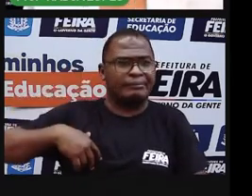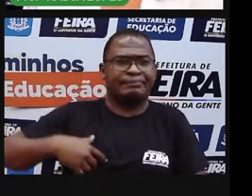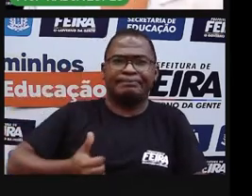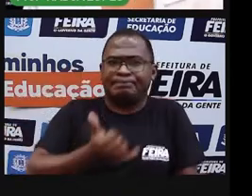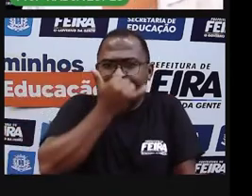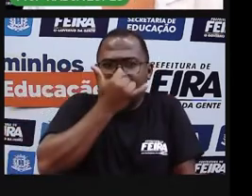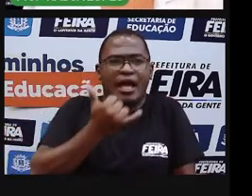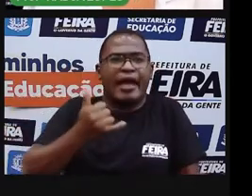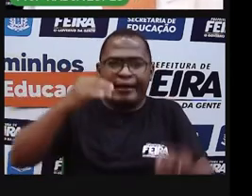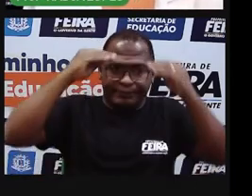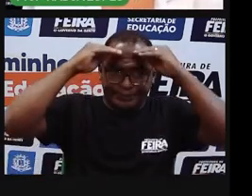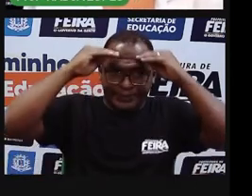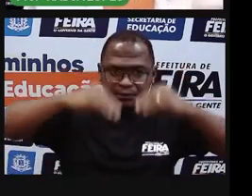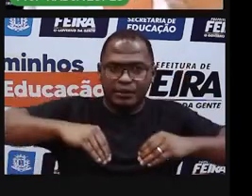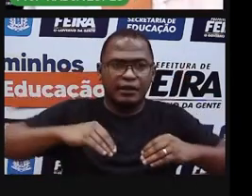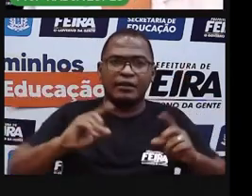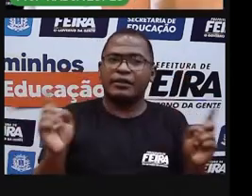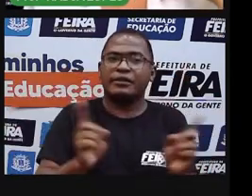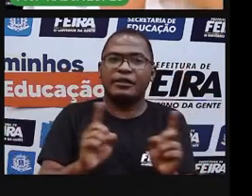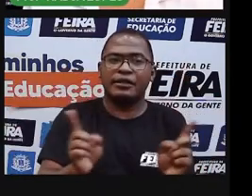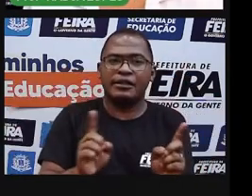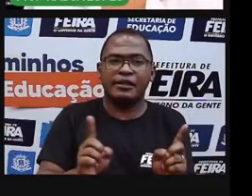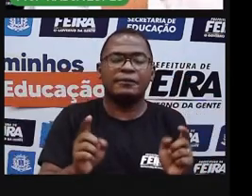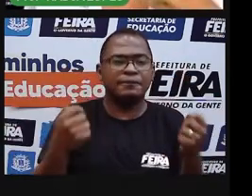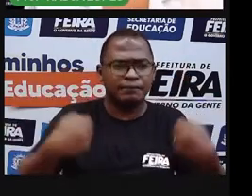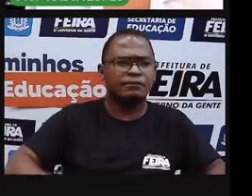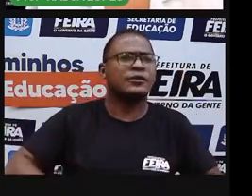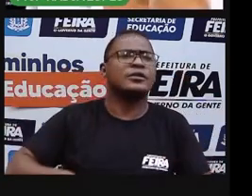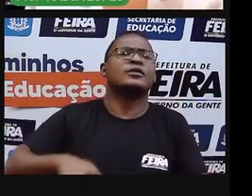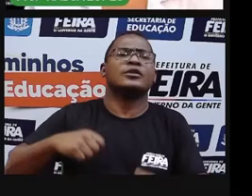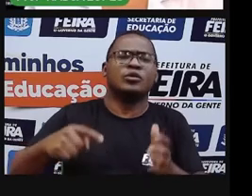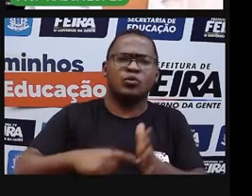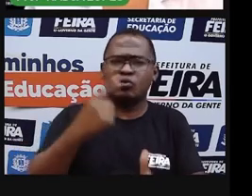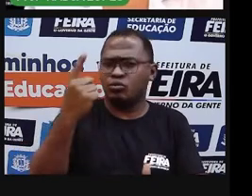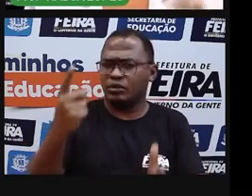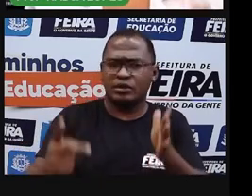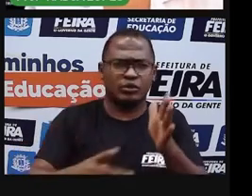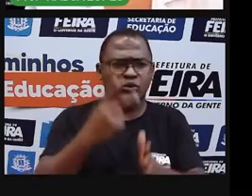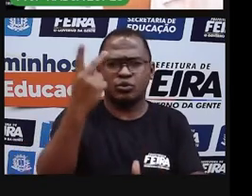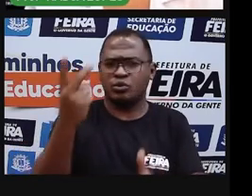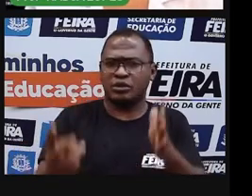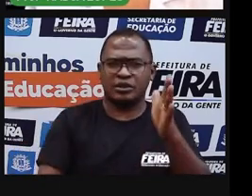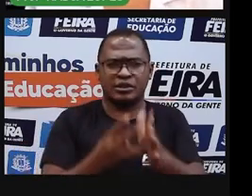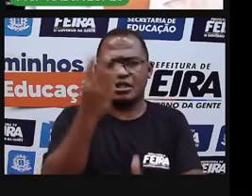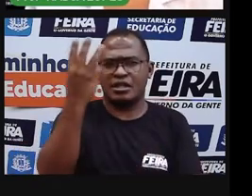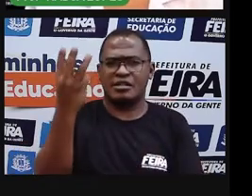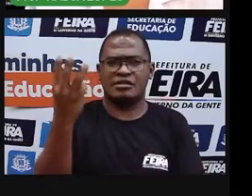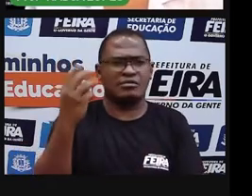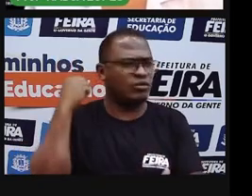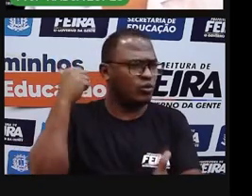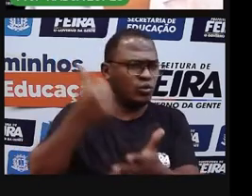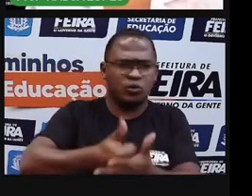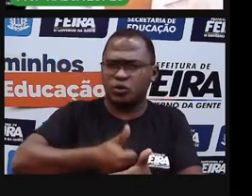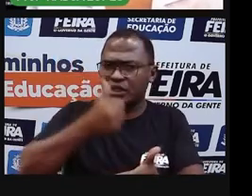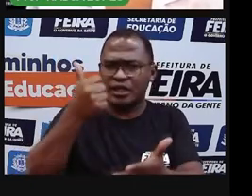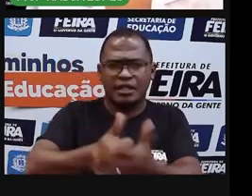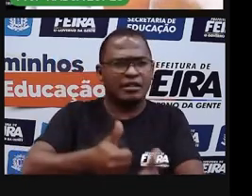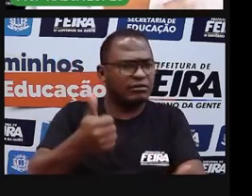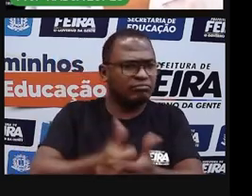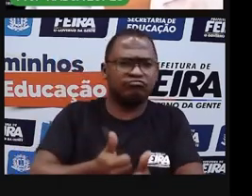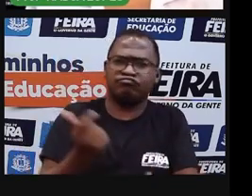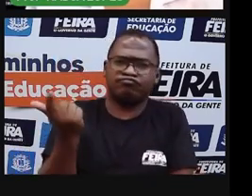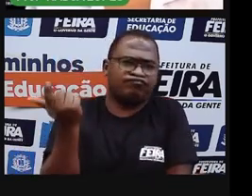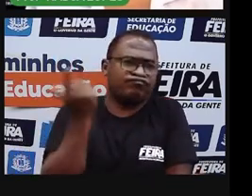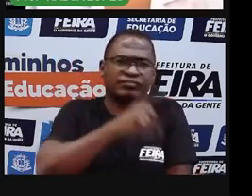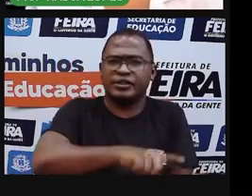Tem coisas na nossa vida que a gente vai ficar uma duas três até que um dia a gente consiga se a gente deve